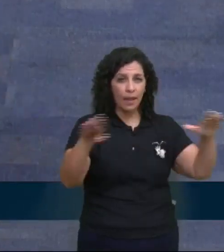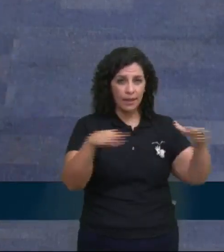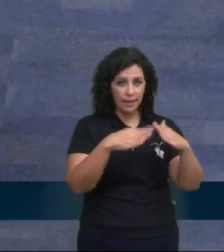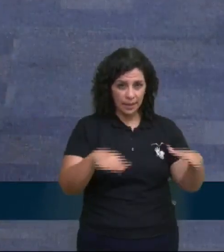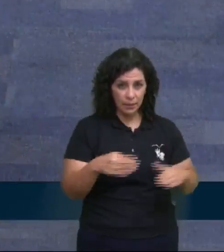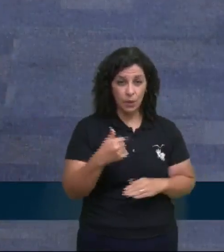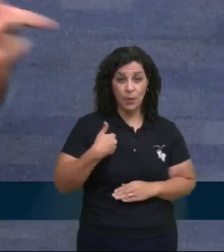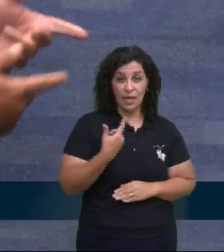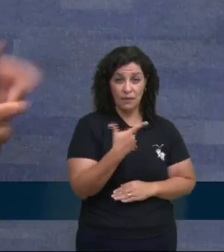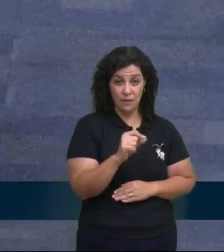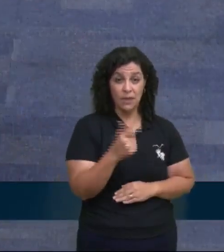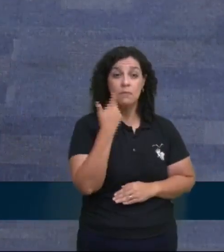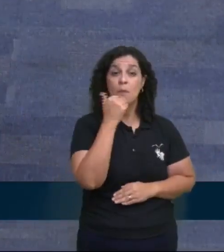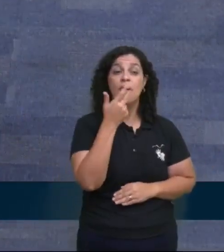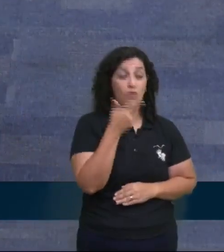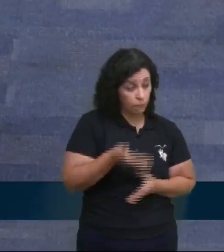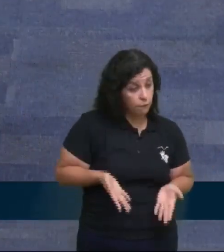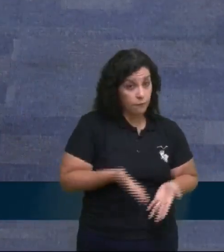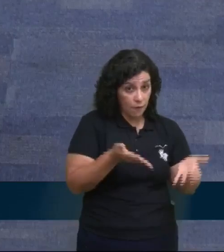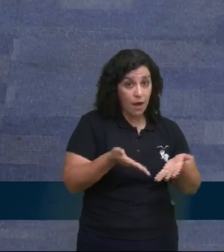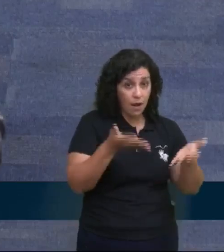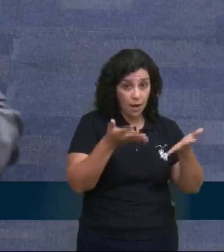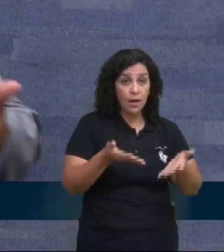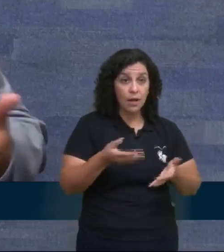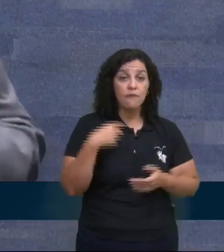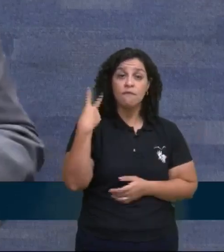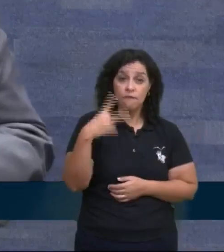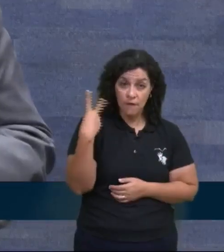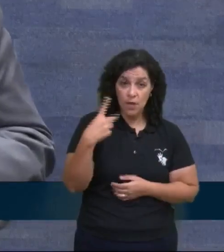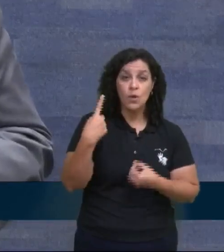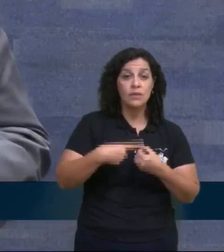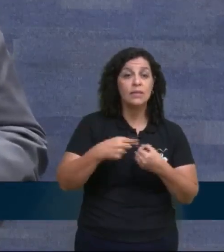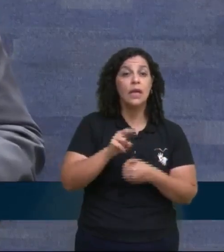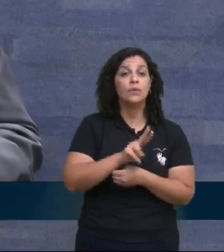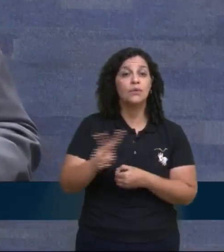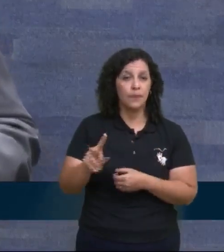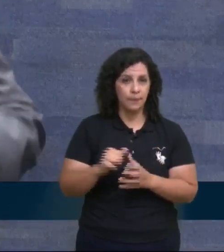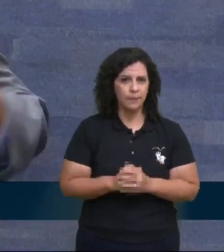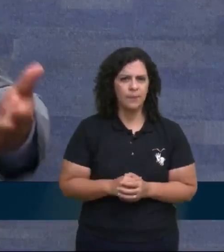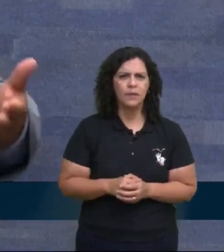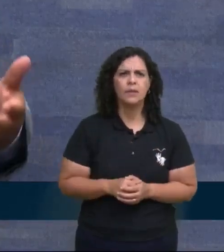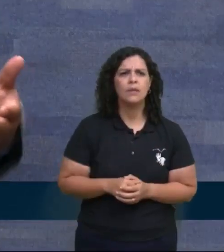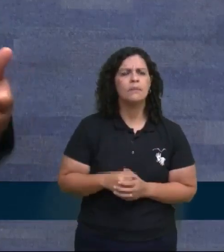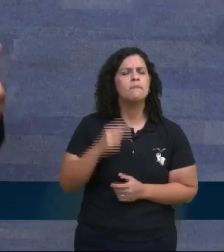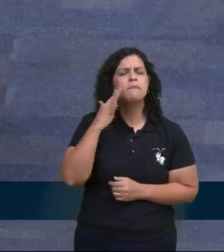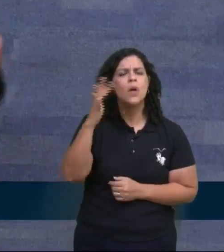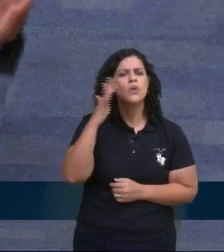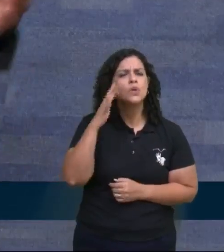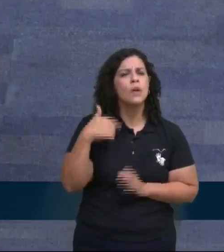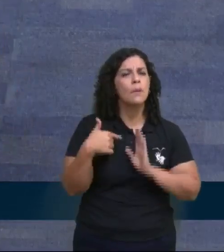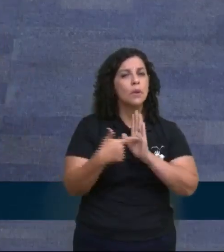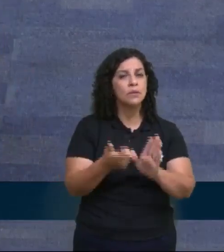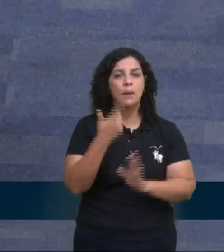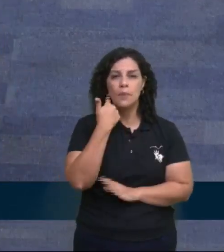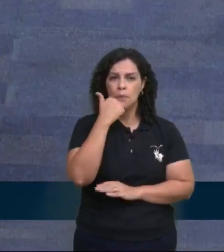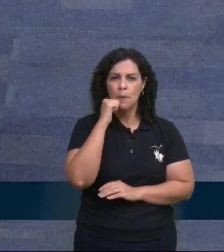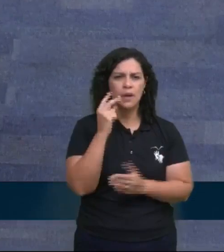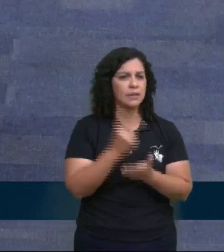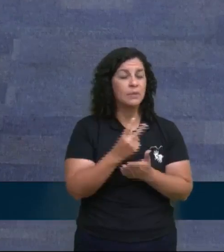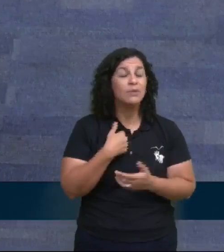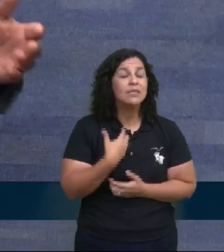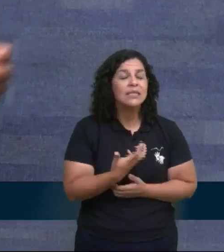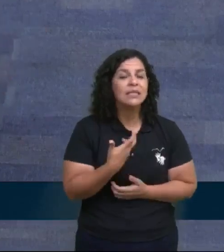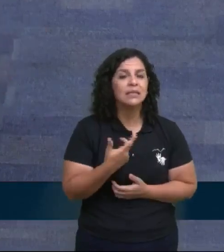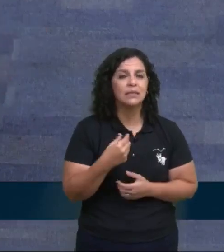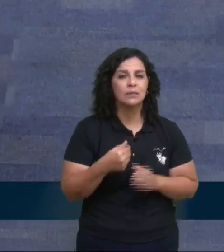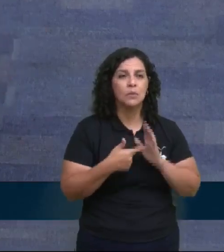me incentivou a ser vereador em Nova Vitória. E o meu grande sonho é mostrar para o meu pai, Requião, que